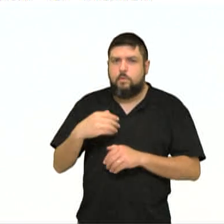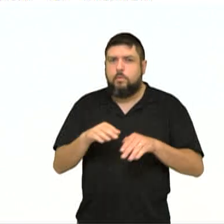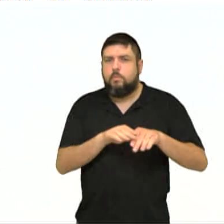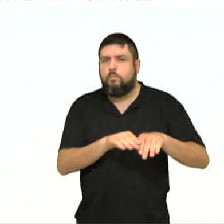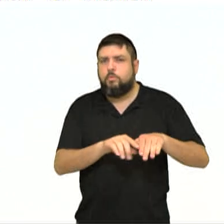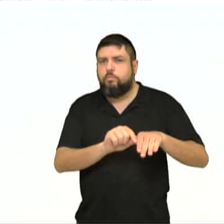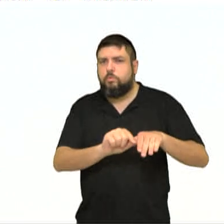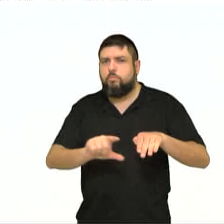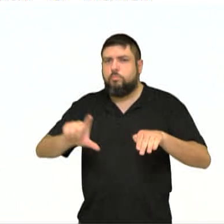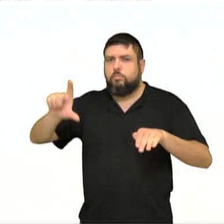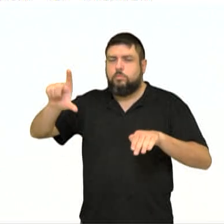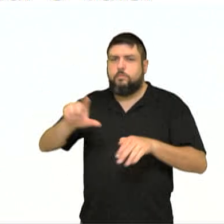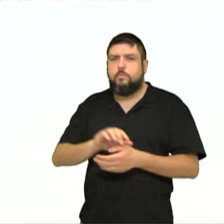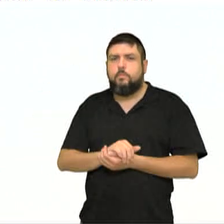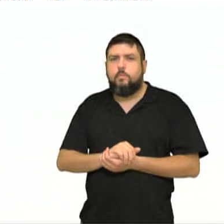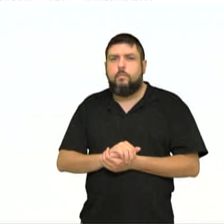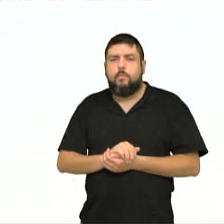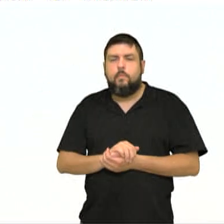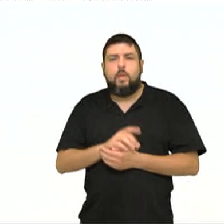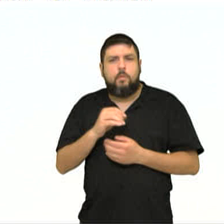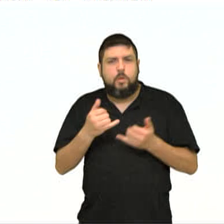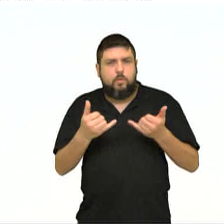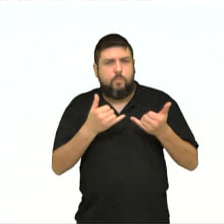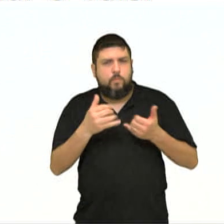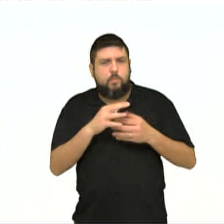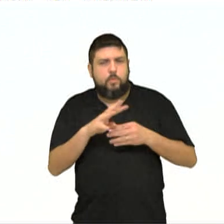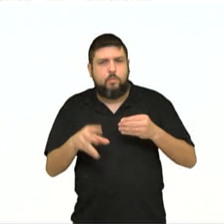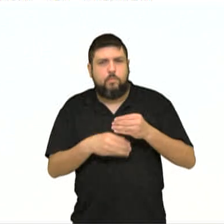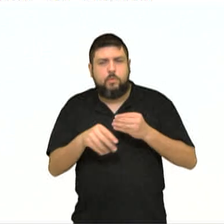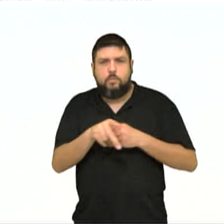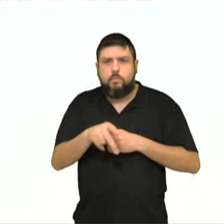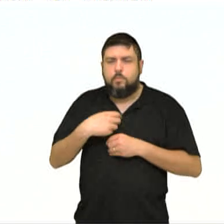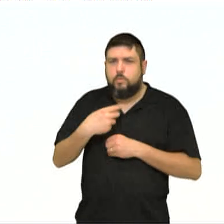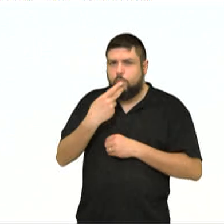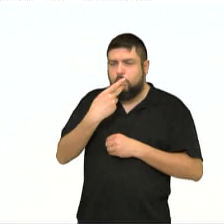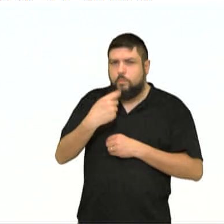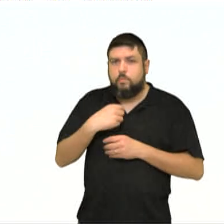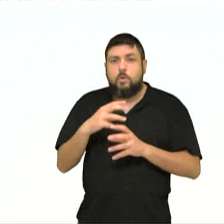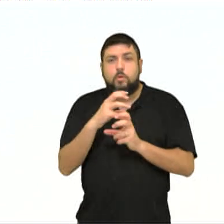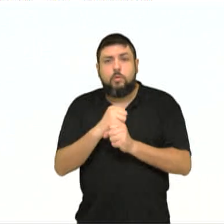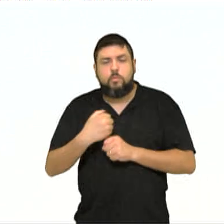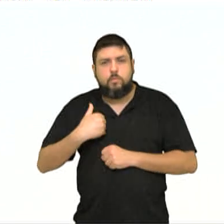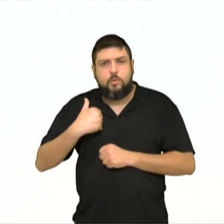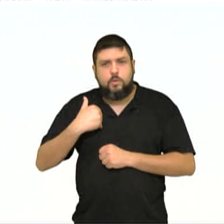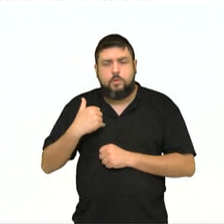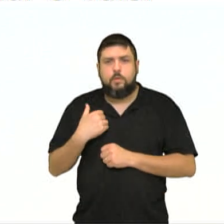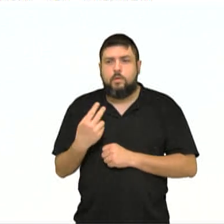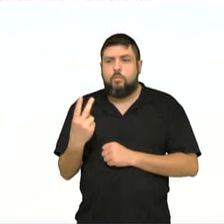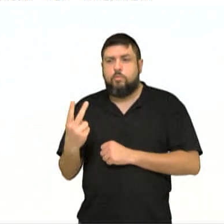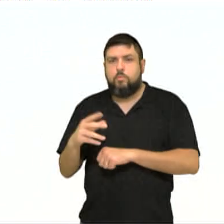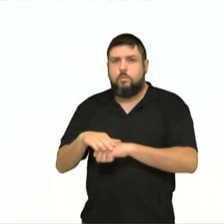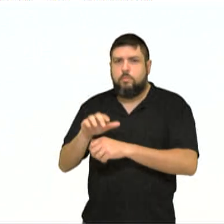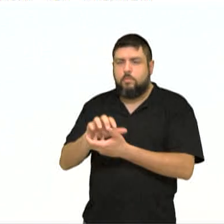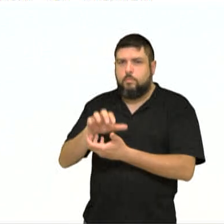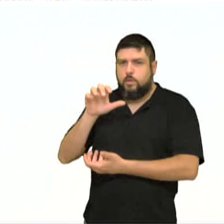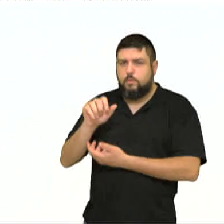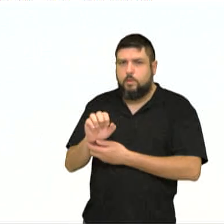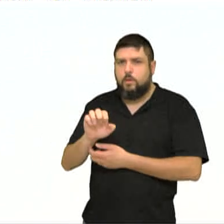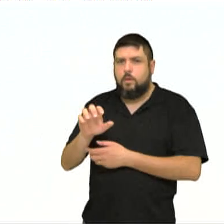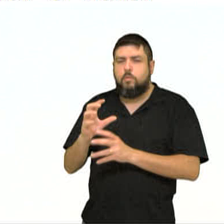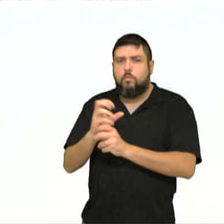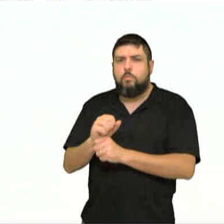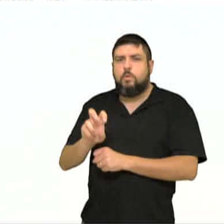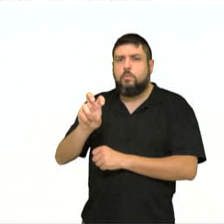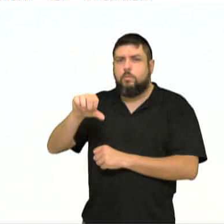crescente. Importante. Como informação complementar, a professora disse que a soma das idades dos 2 filhos mais velhos é